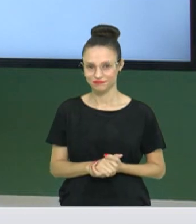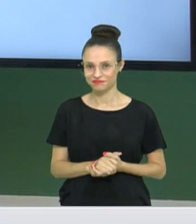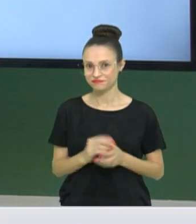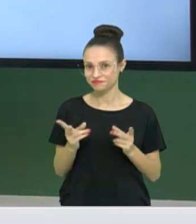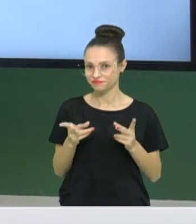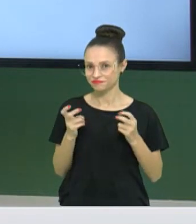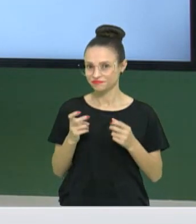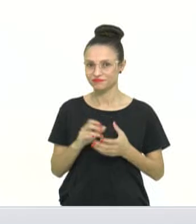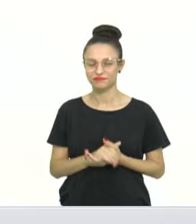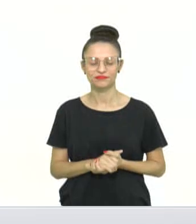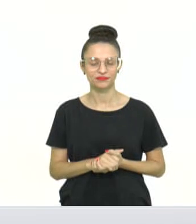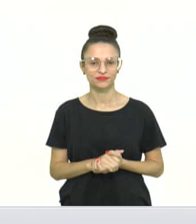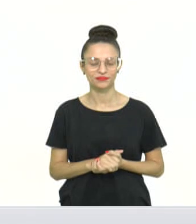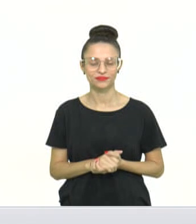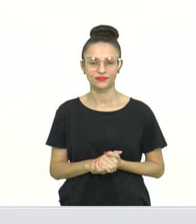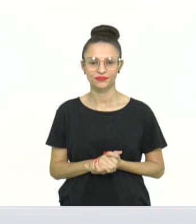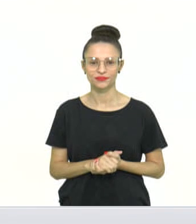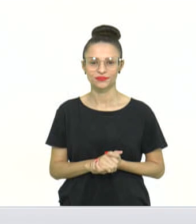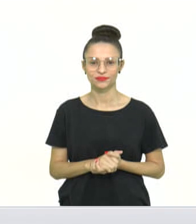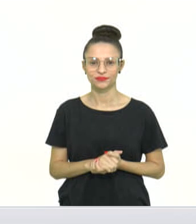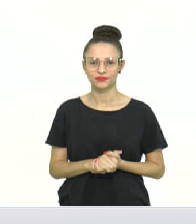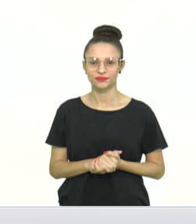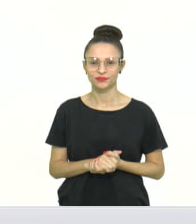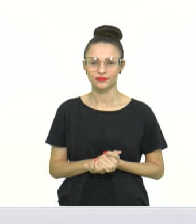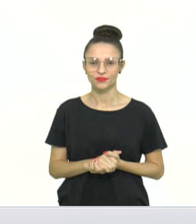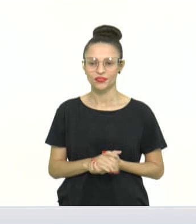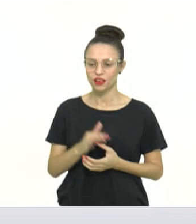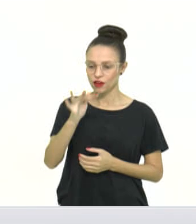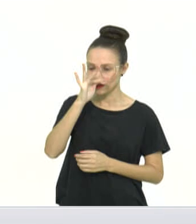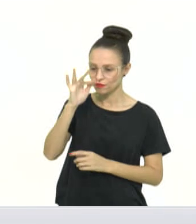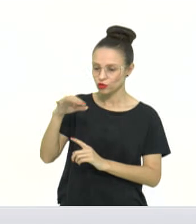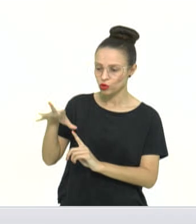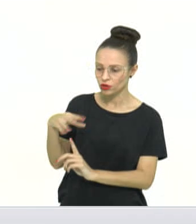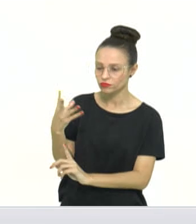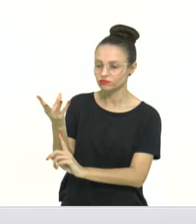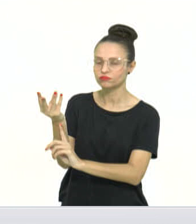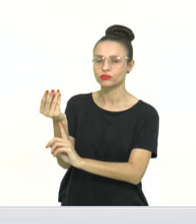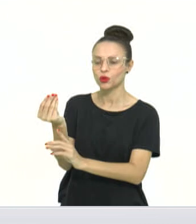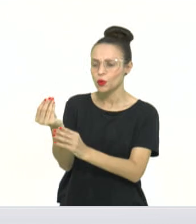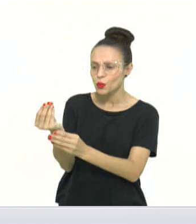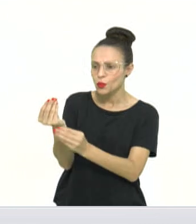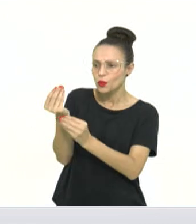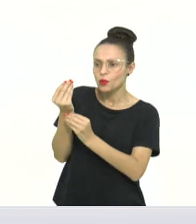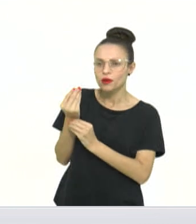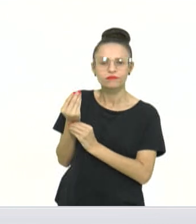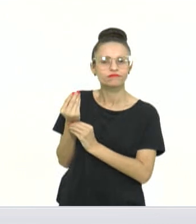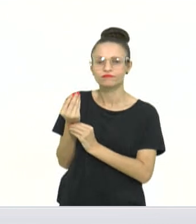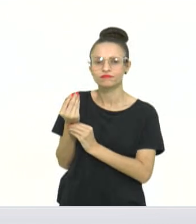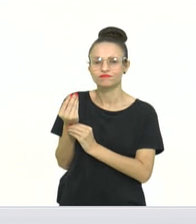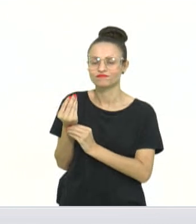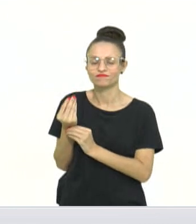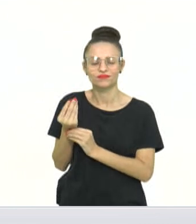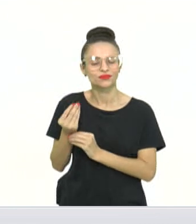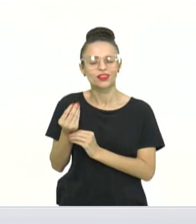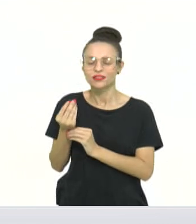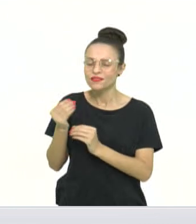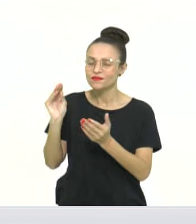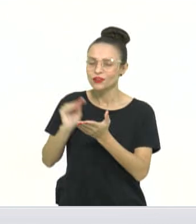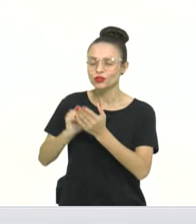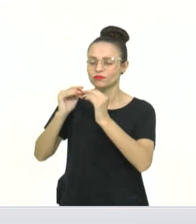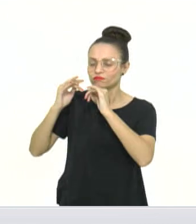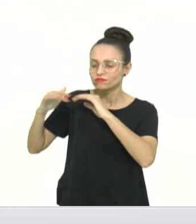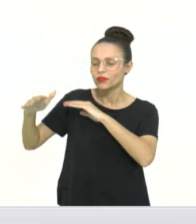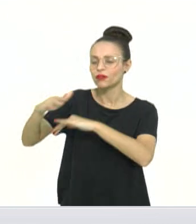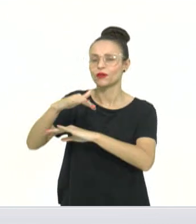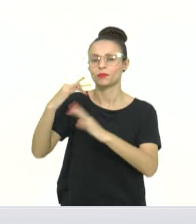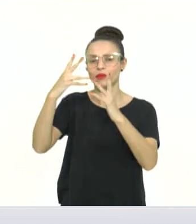Percebe? Colher uma flor antes do tempo é naturalmente ofensivo e não traz o perfume e beleza